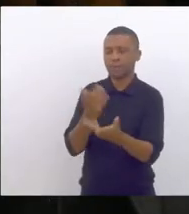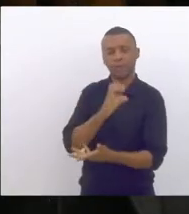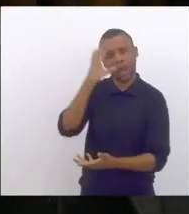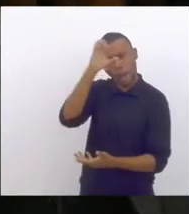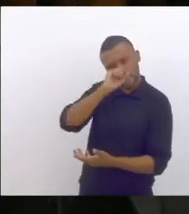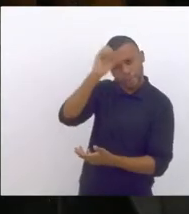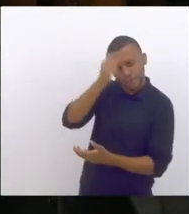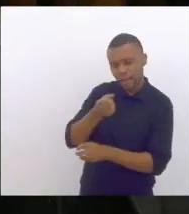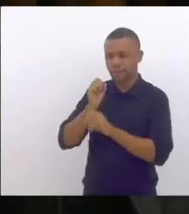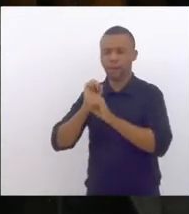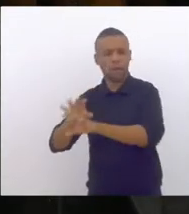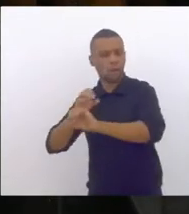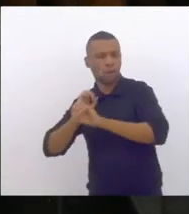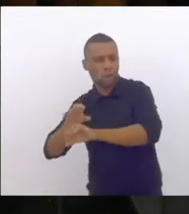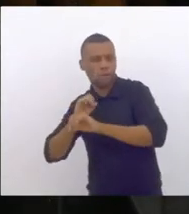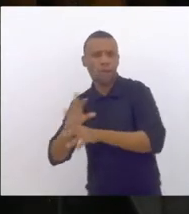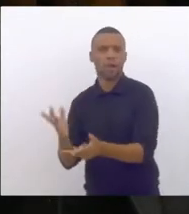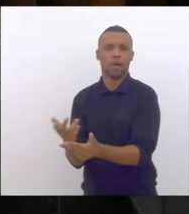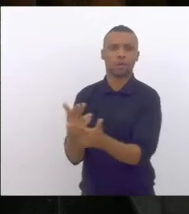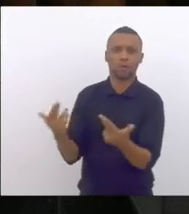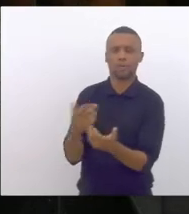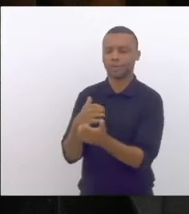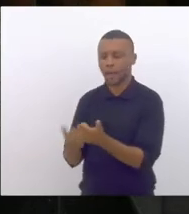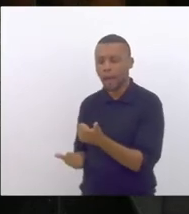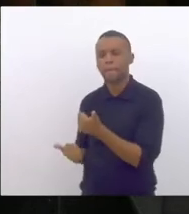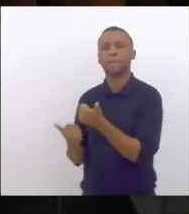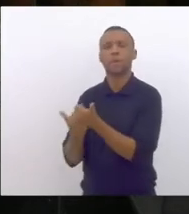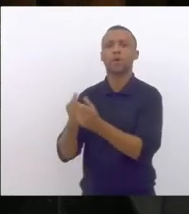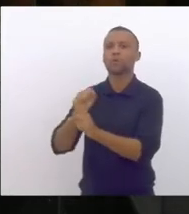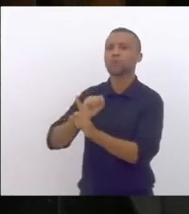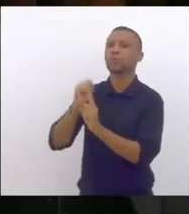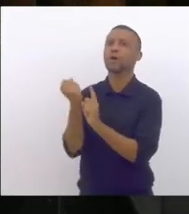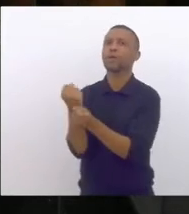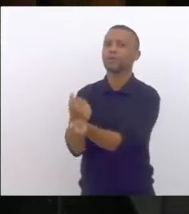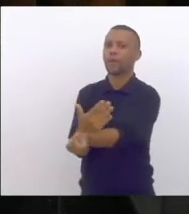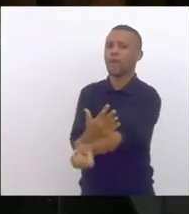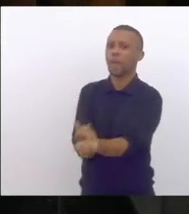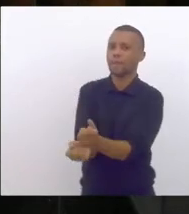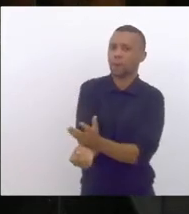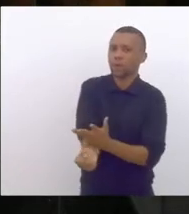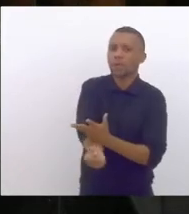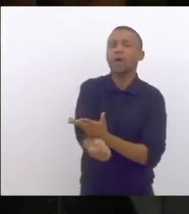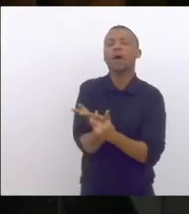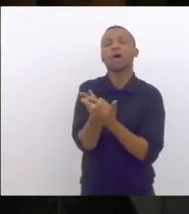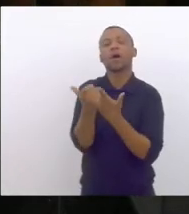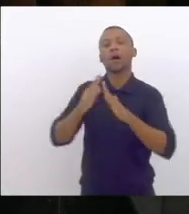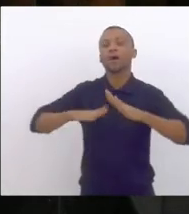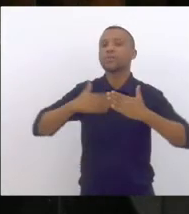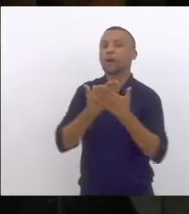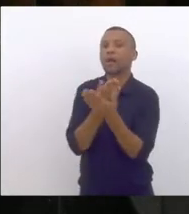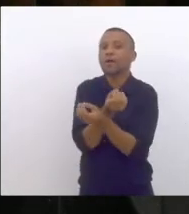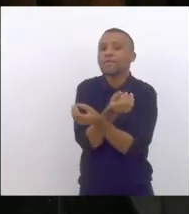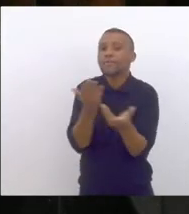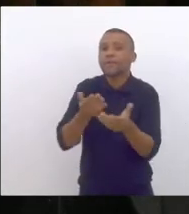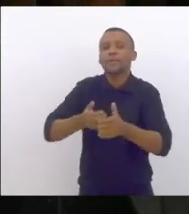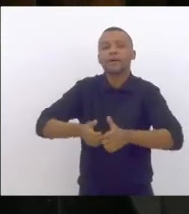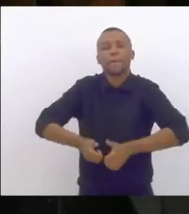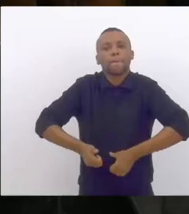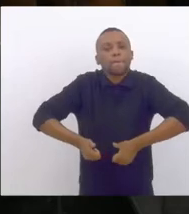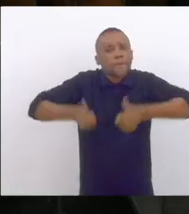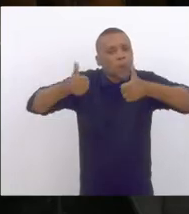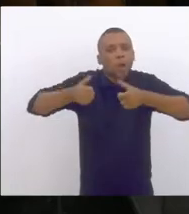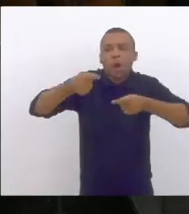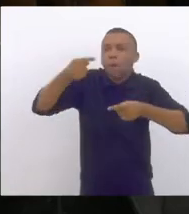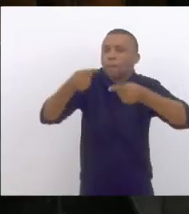além de oferecer apoio sócio emocional a escola oferece a melhor política